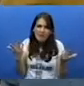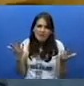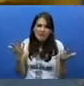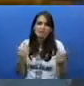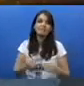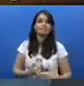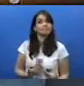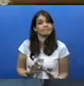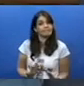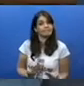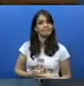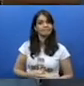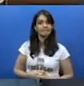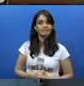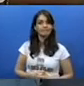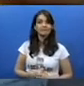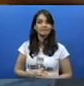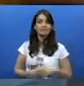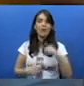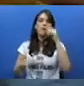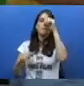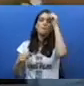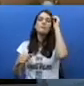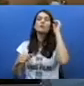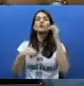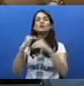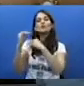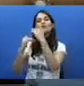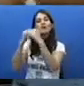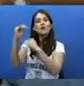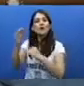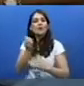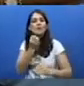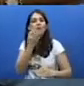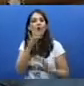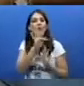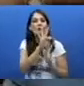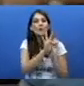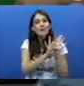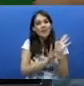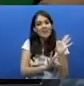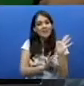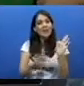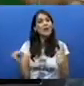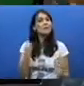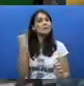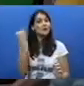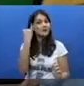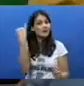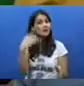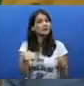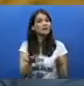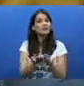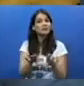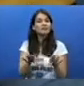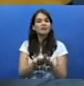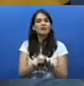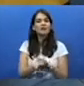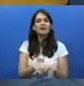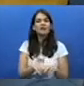lembra que nós falamos, para um bom desenvolvimento de um texto, olha como é importante ter